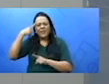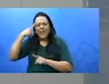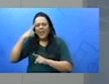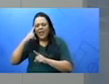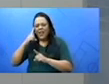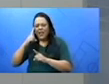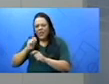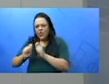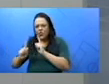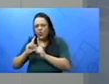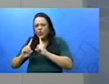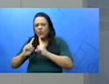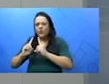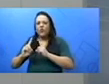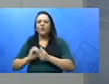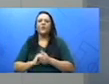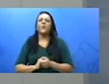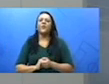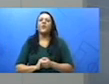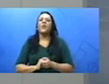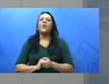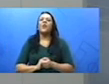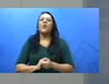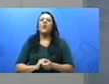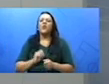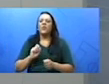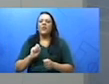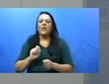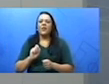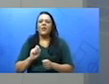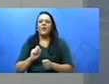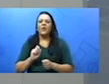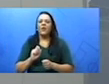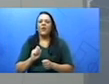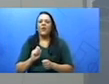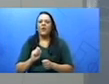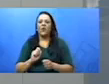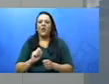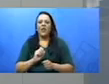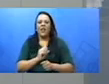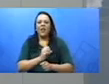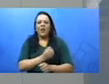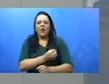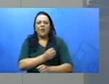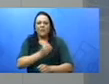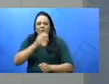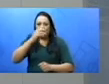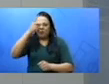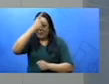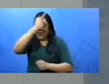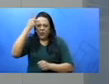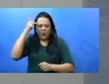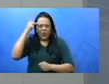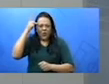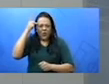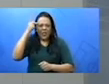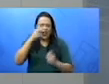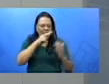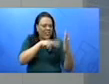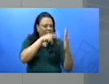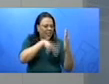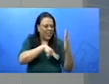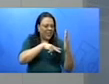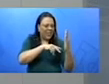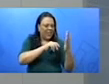O índice de analfabetismo no Brasil é altíssimo. Cerca de 11 milhões de pessoas acima de